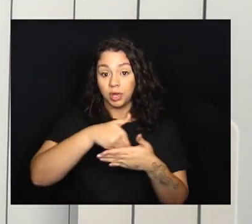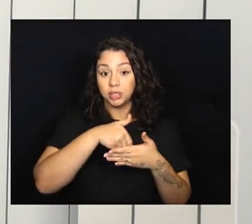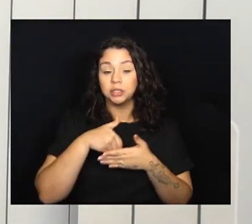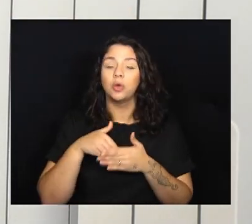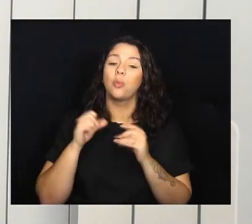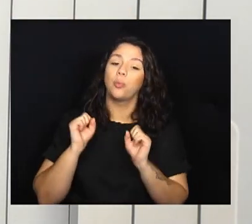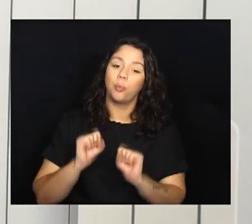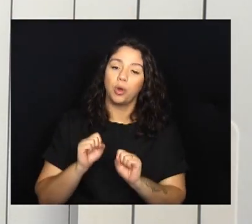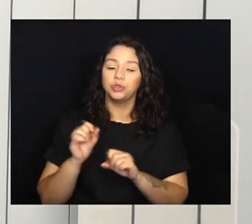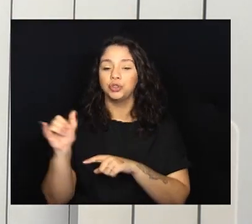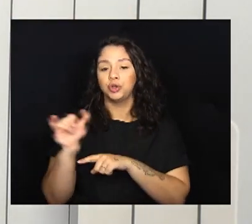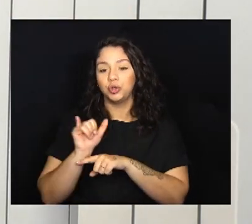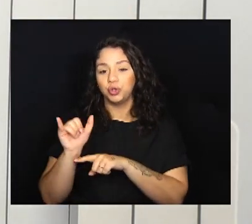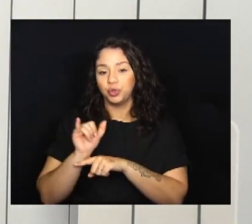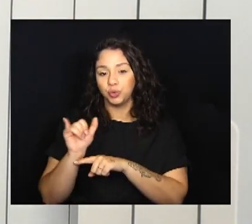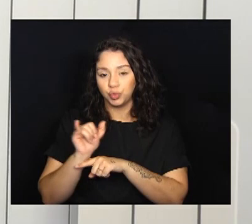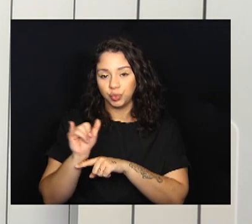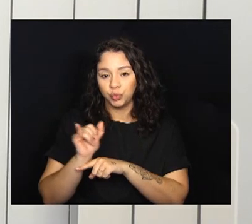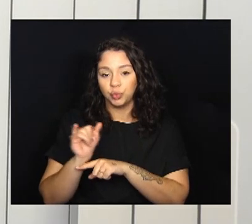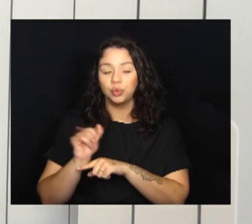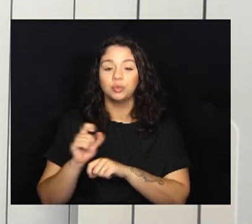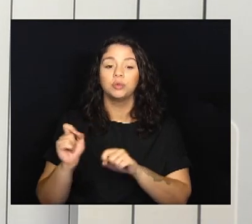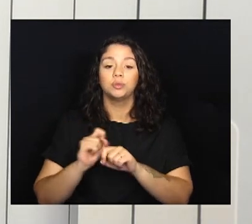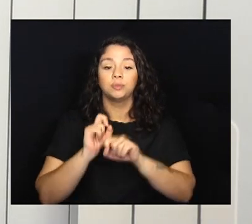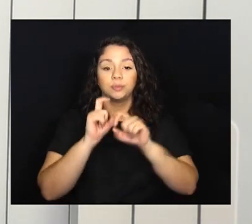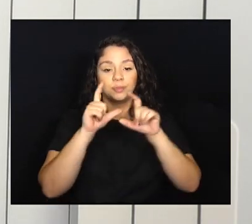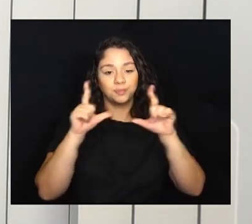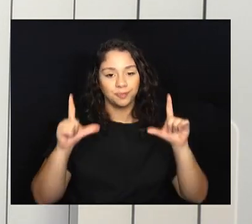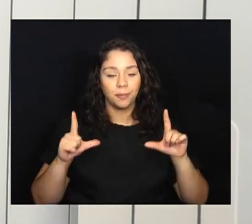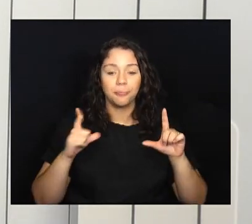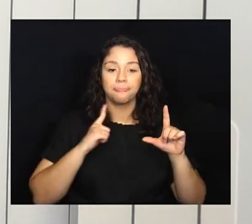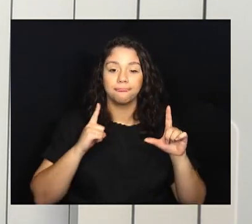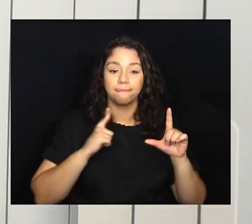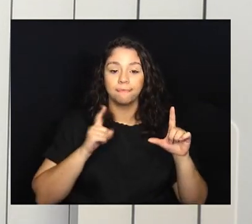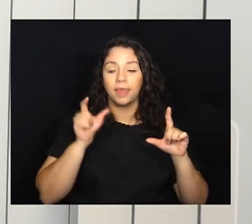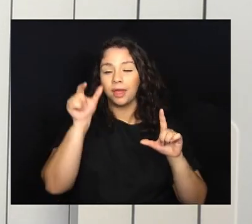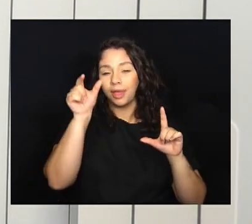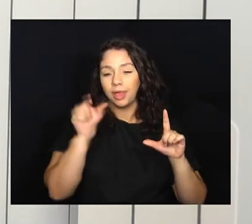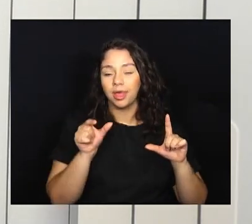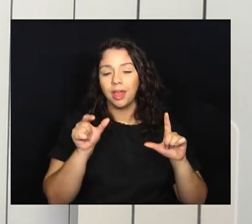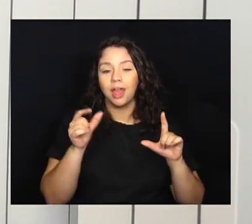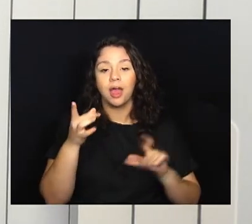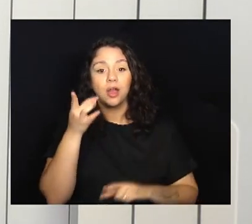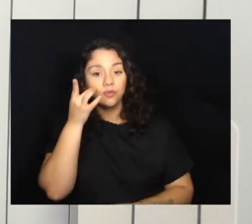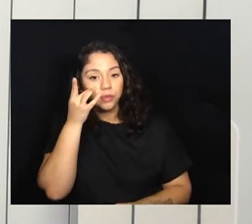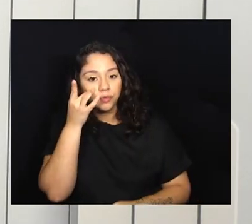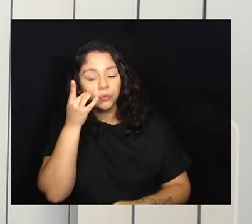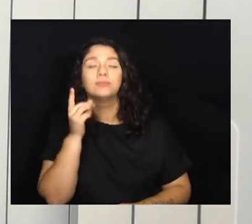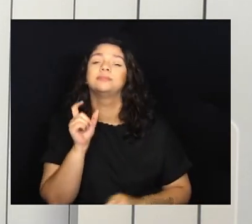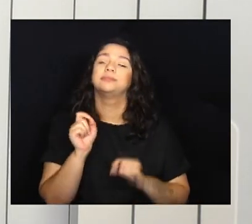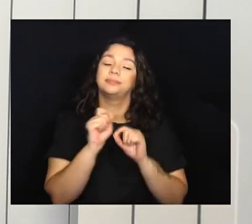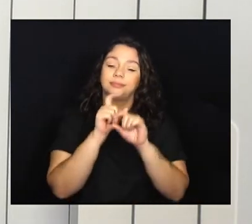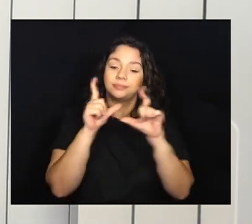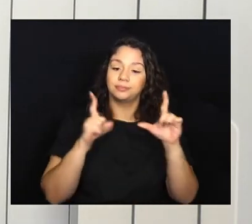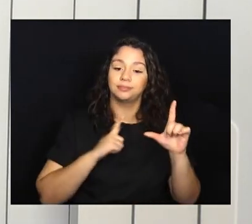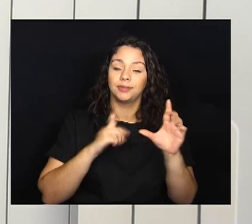lá, youtube.com/TV Câmara Campinas, tem uma aba lá escrito ao vivo, você clica e acha a reunião ordinária, que